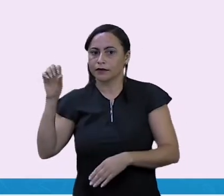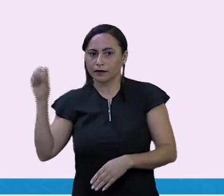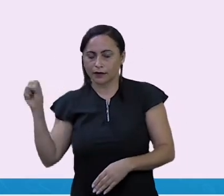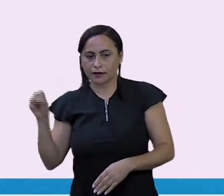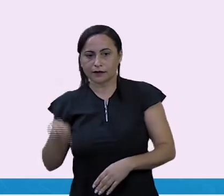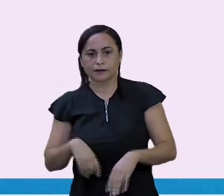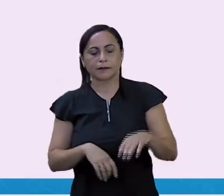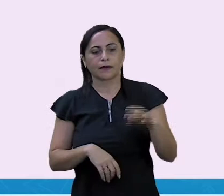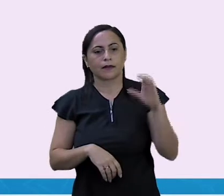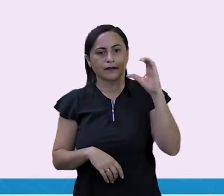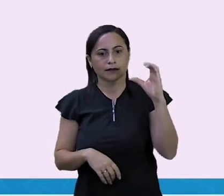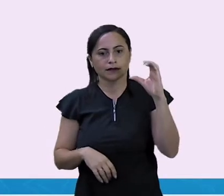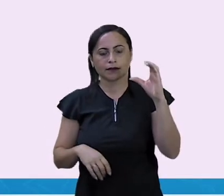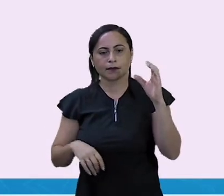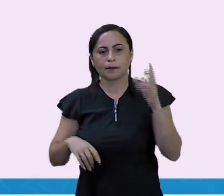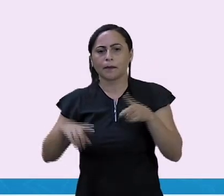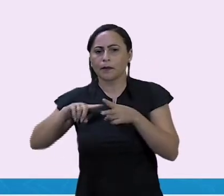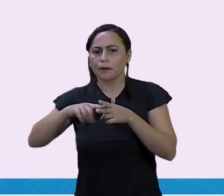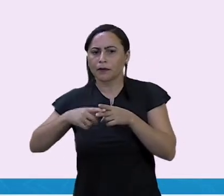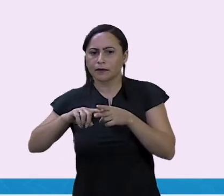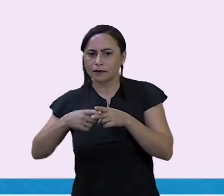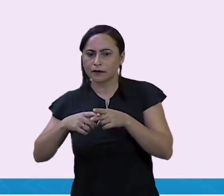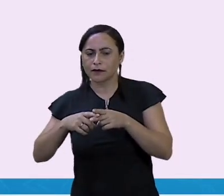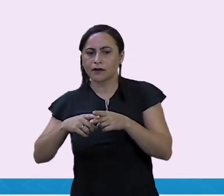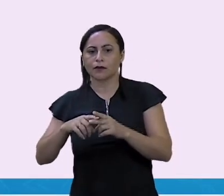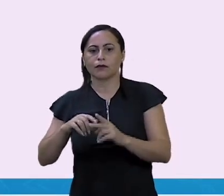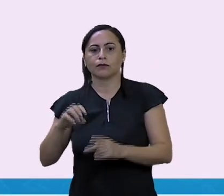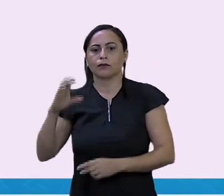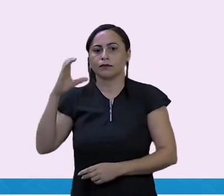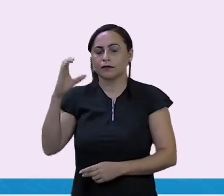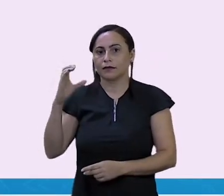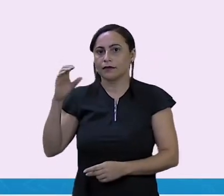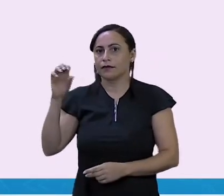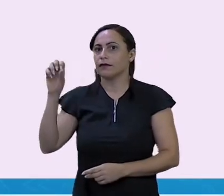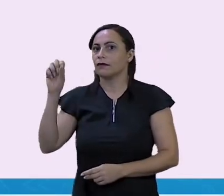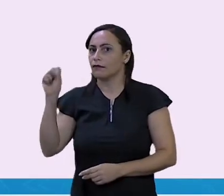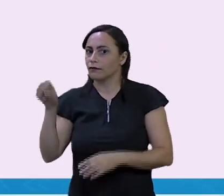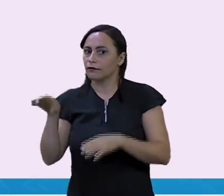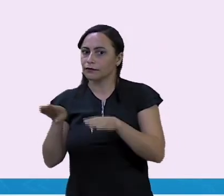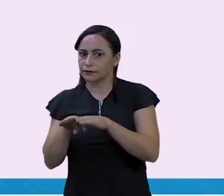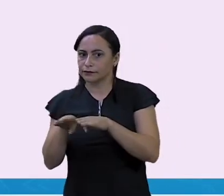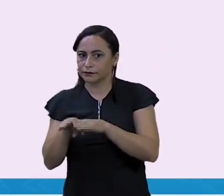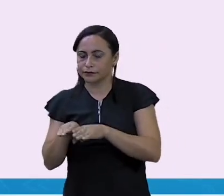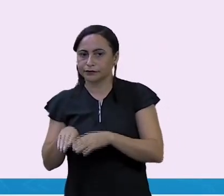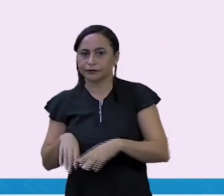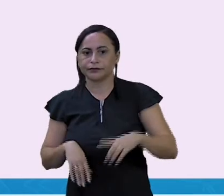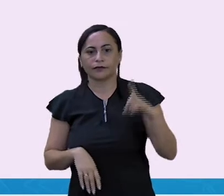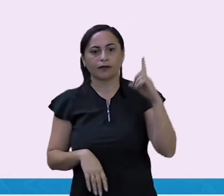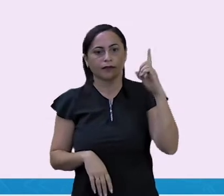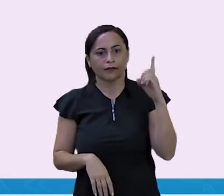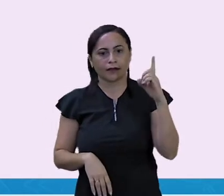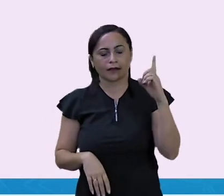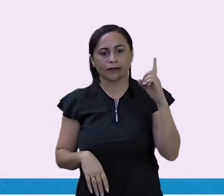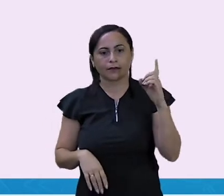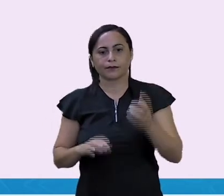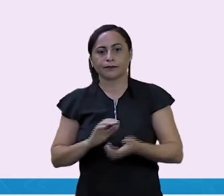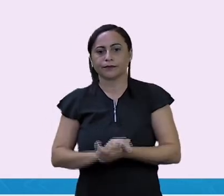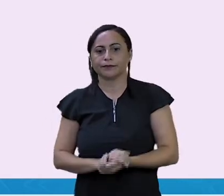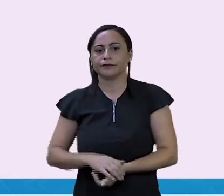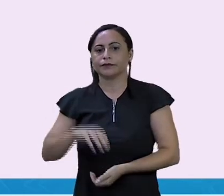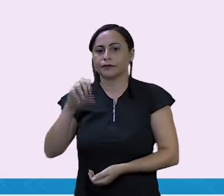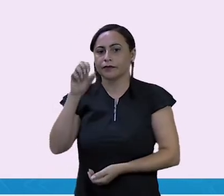Temos cozer com S e cozer com Z. E temos a palavra censo com